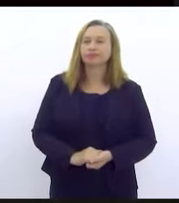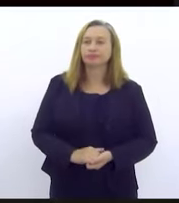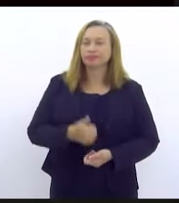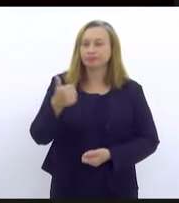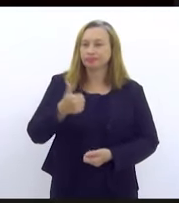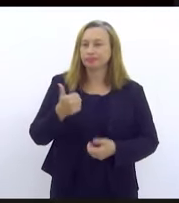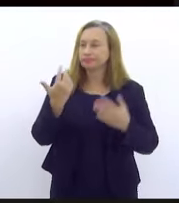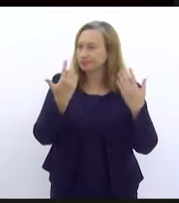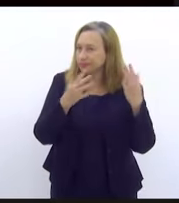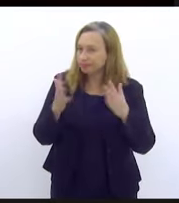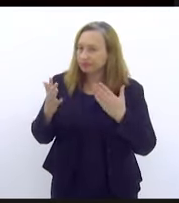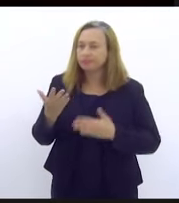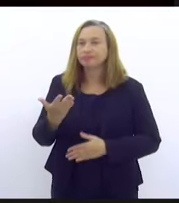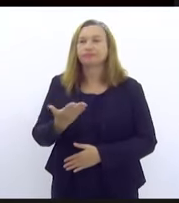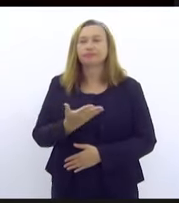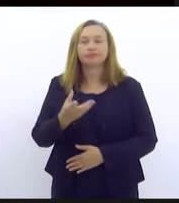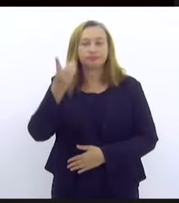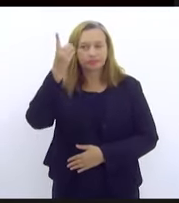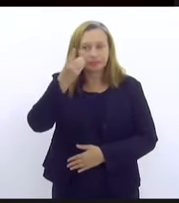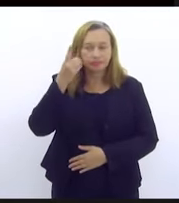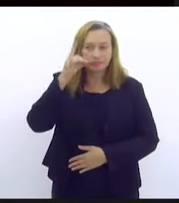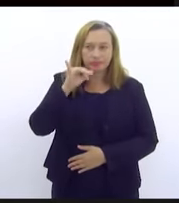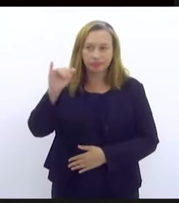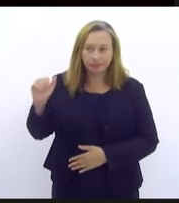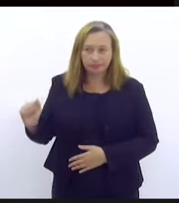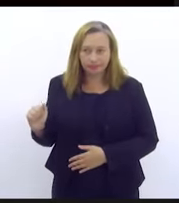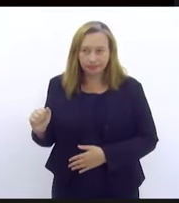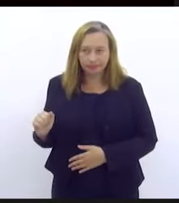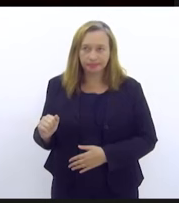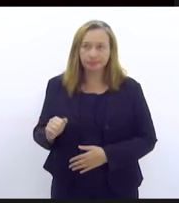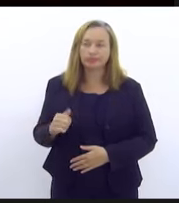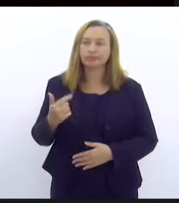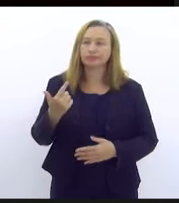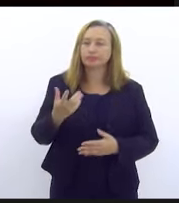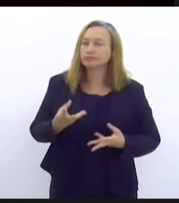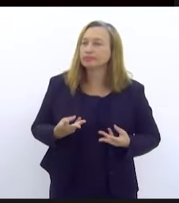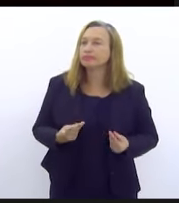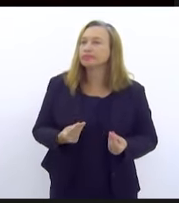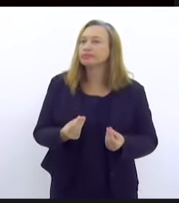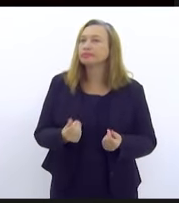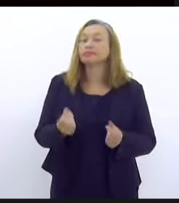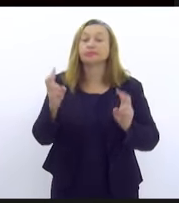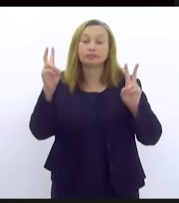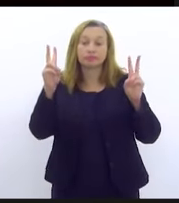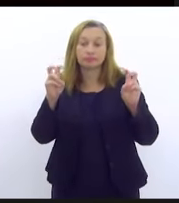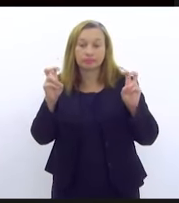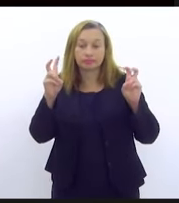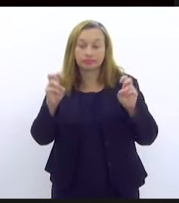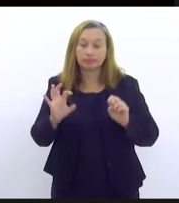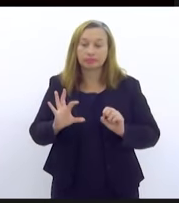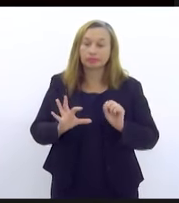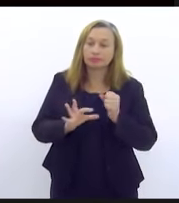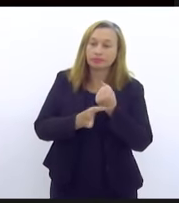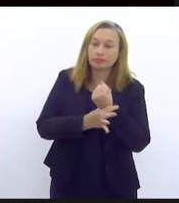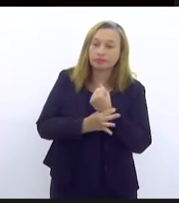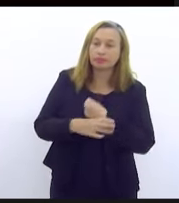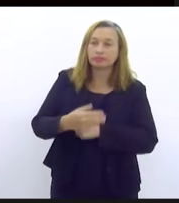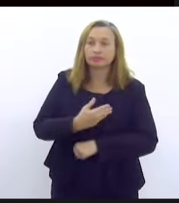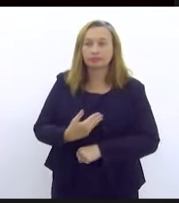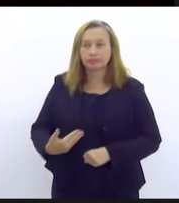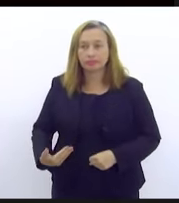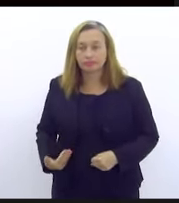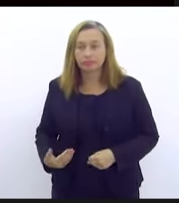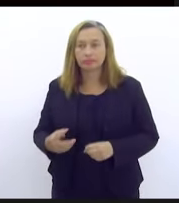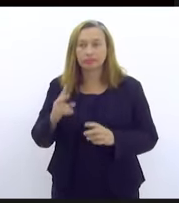lugar, saudar aqui a deputada Índia Armelau, sempre tão sensível com as questões da segurança pública e que